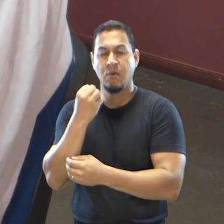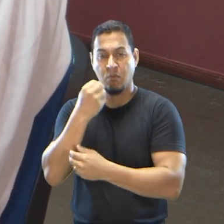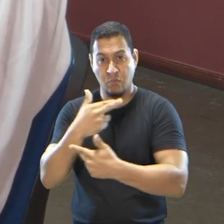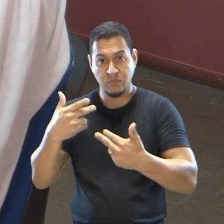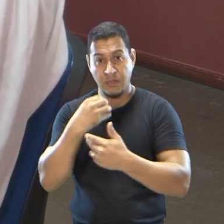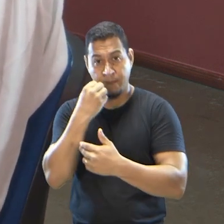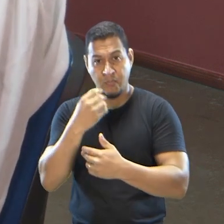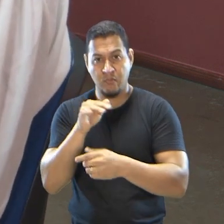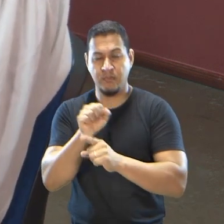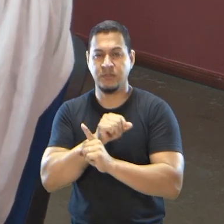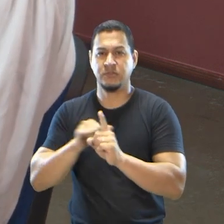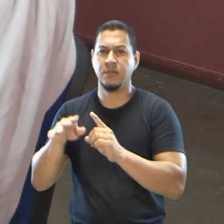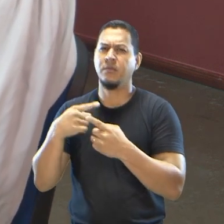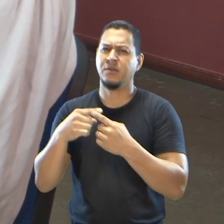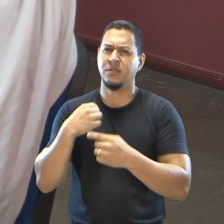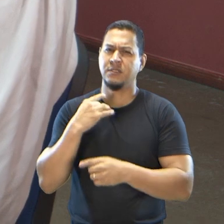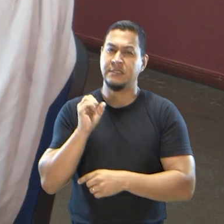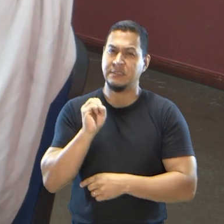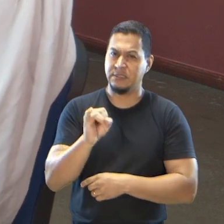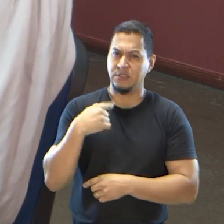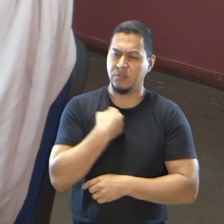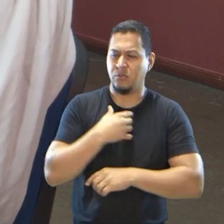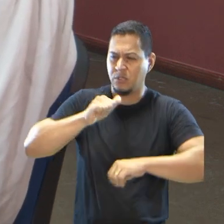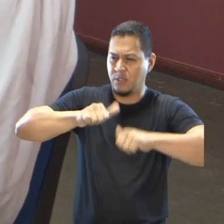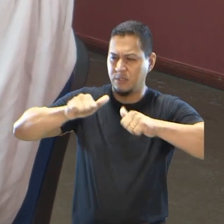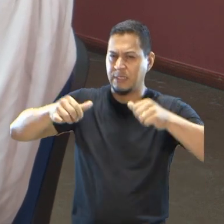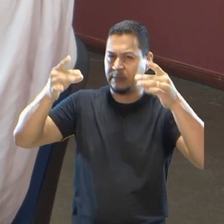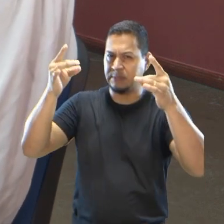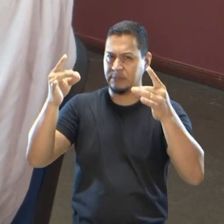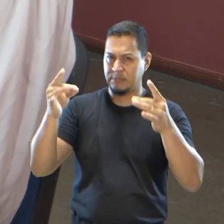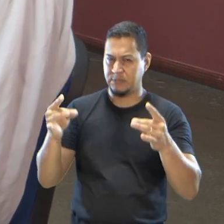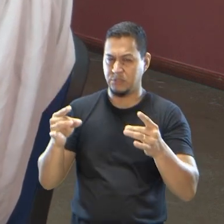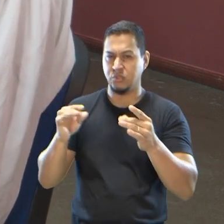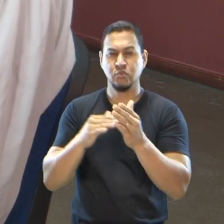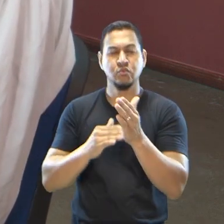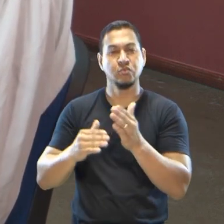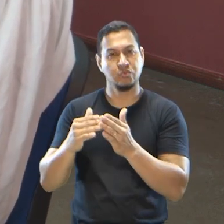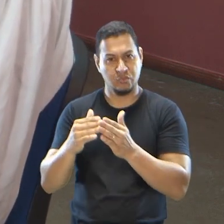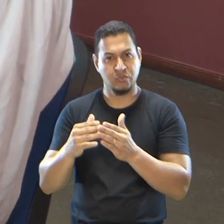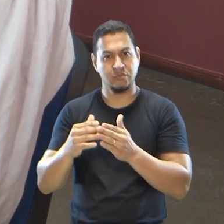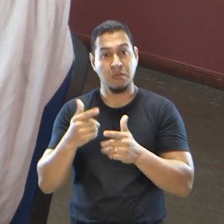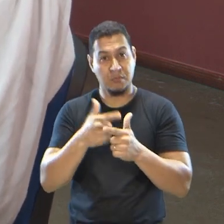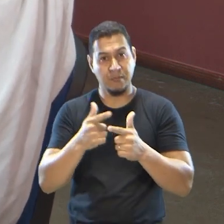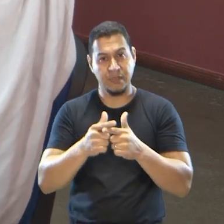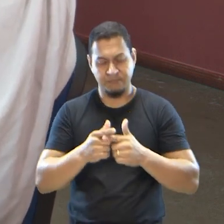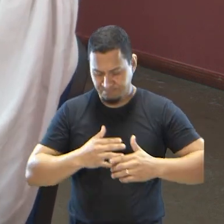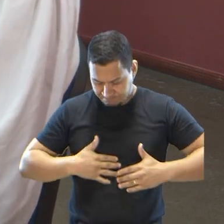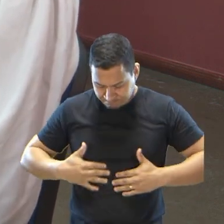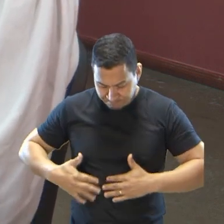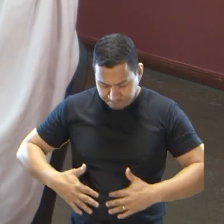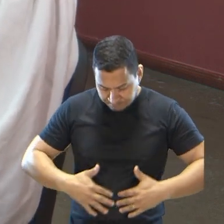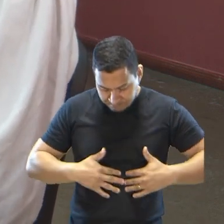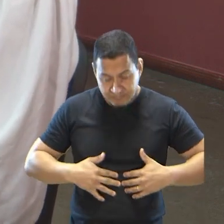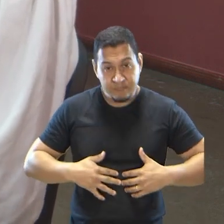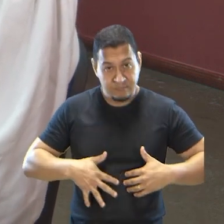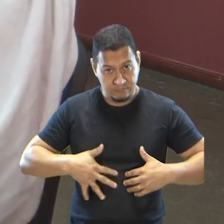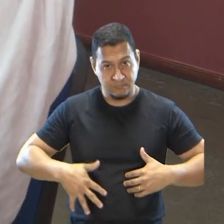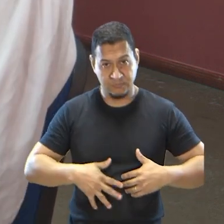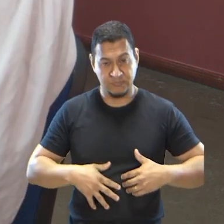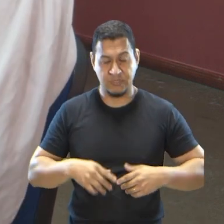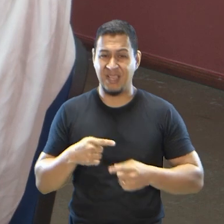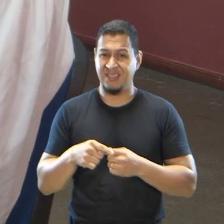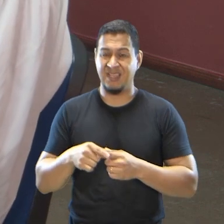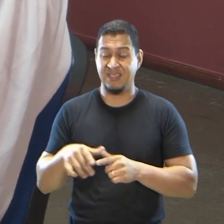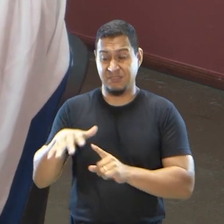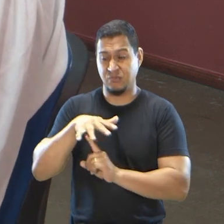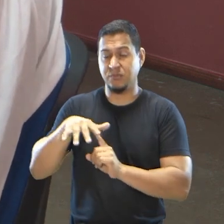para a sociedade. Porque a gente analisando todos esses dados, os sintomas gastrointestinais, a condição de